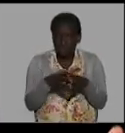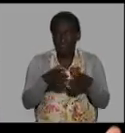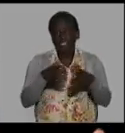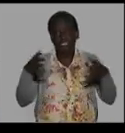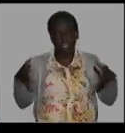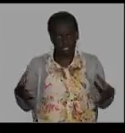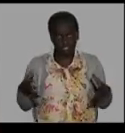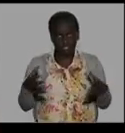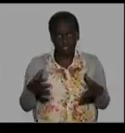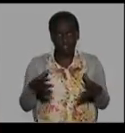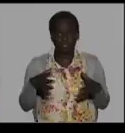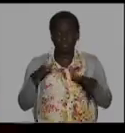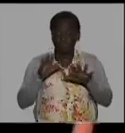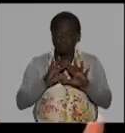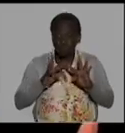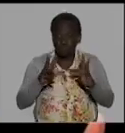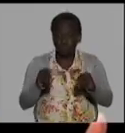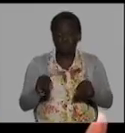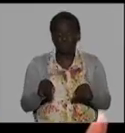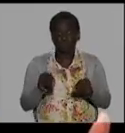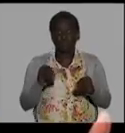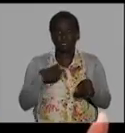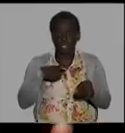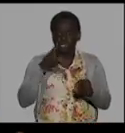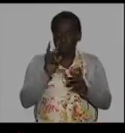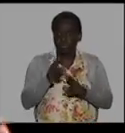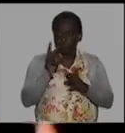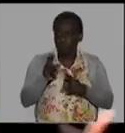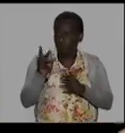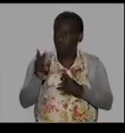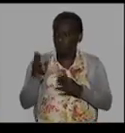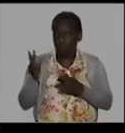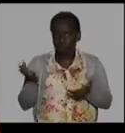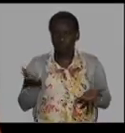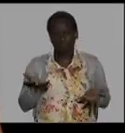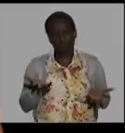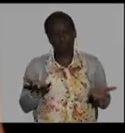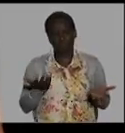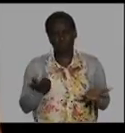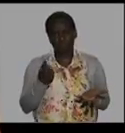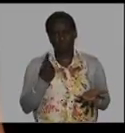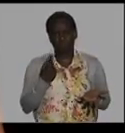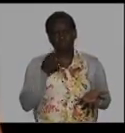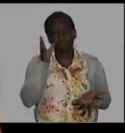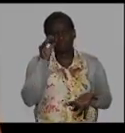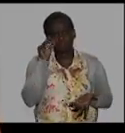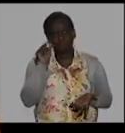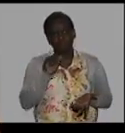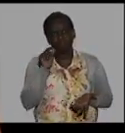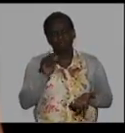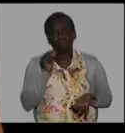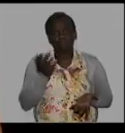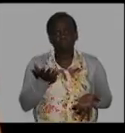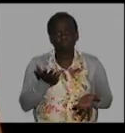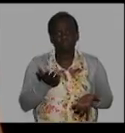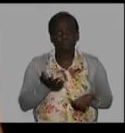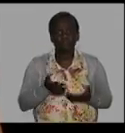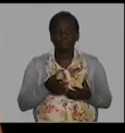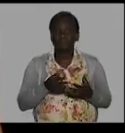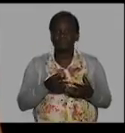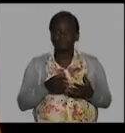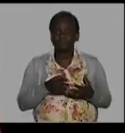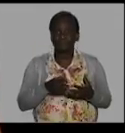comunidade grande e todos repetiam esse padrão, assim. Aí eu falava, nossa, mas que curioso, né?